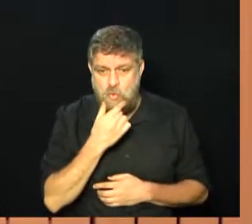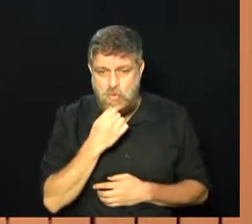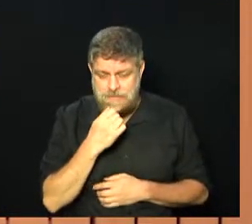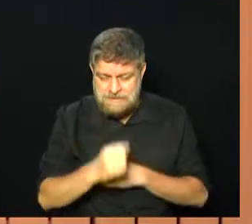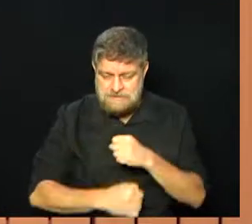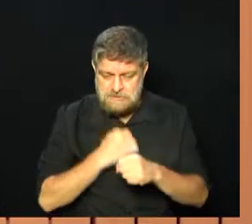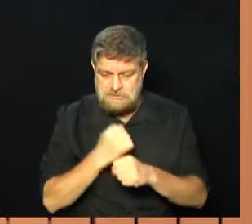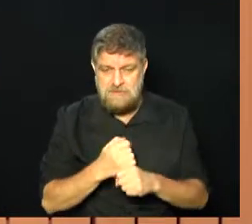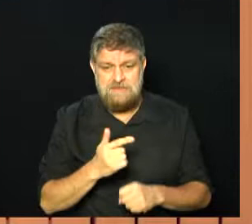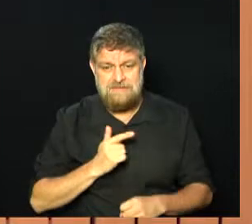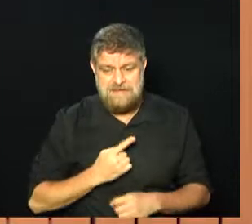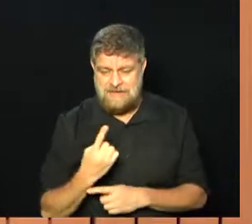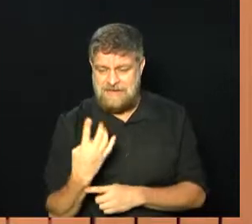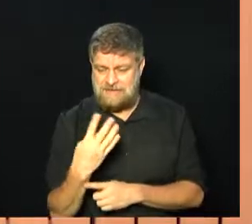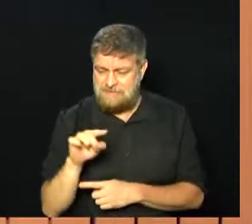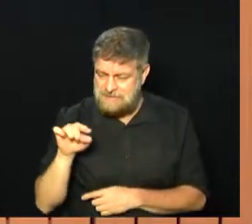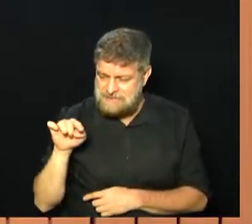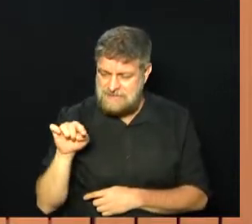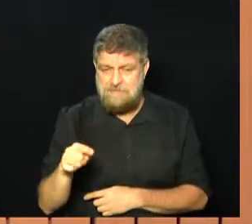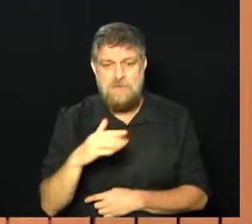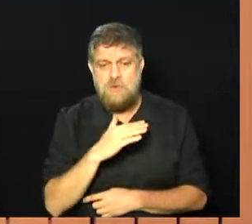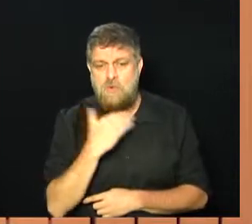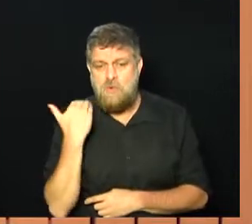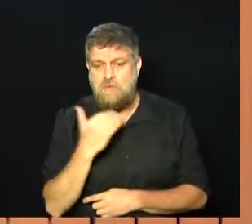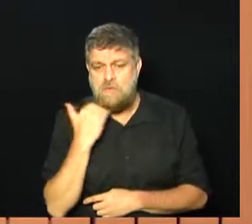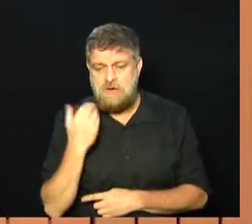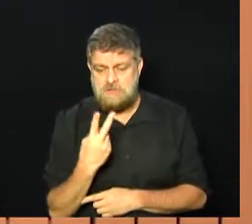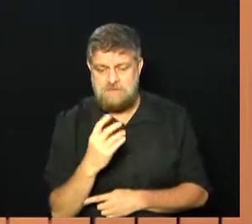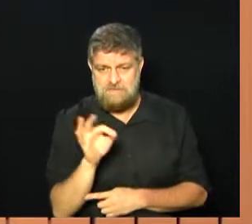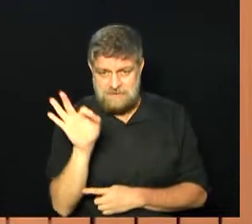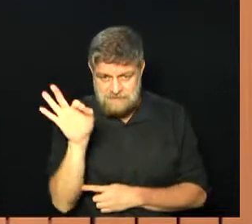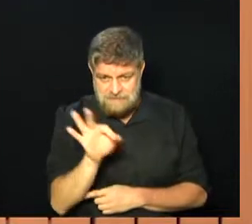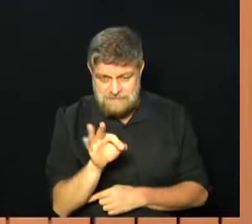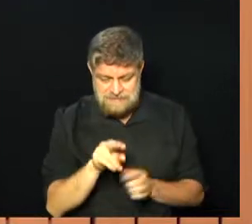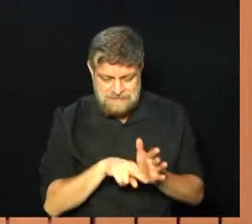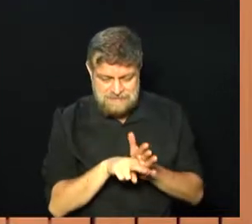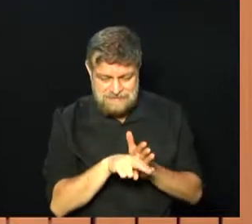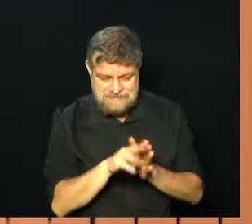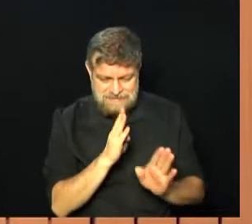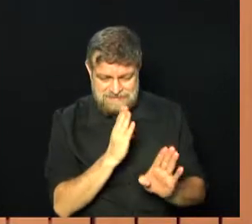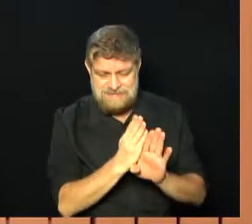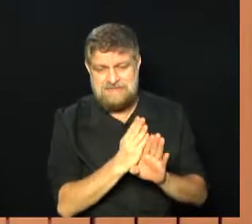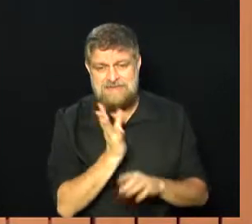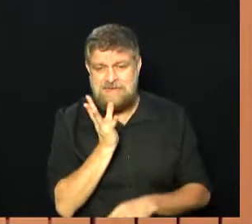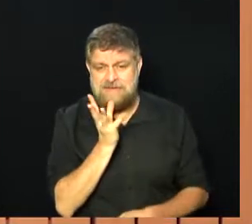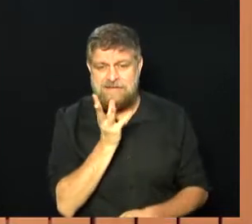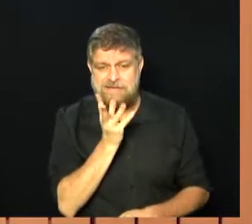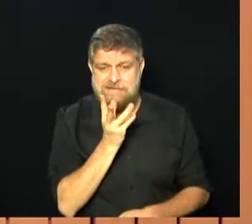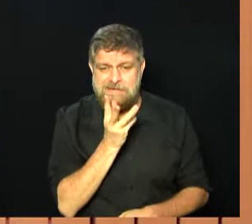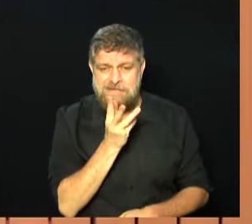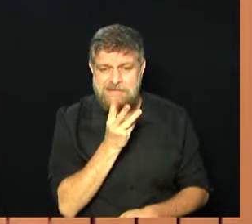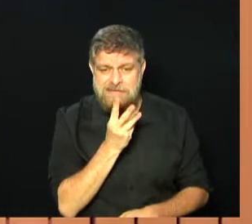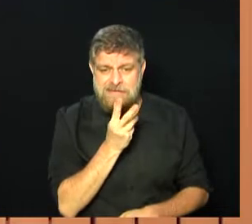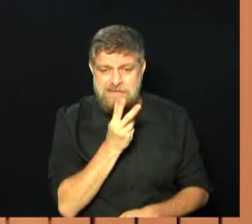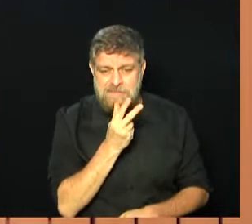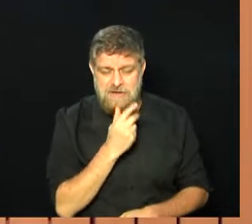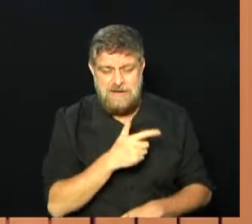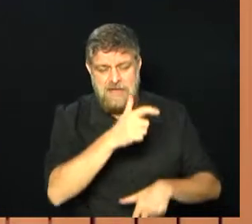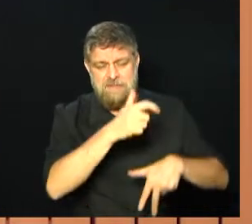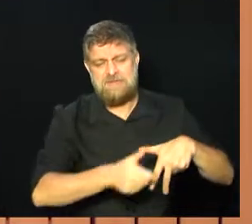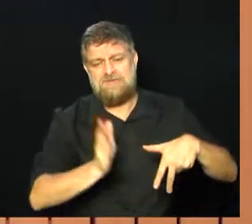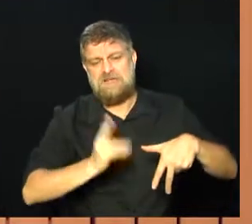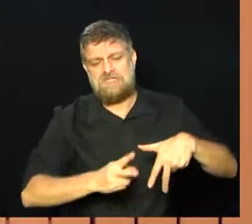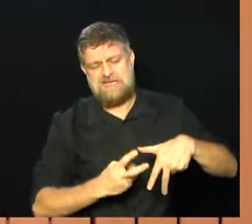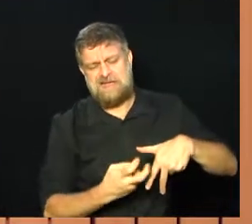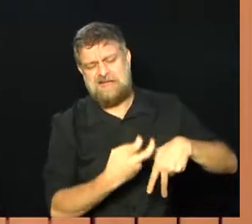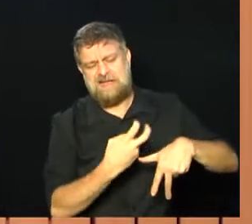de 14 mil mortes, 20% dos diagnósticos tardiamente, né, são diagnosticados tardiamente.